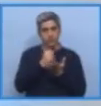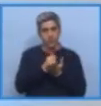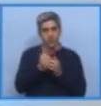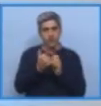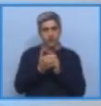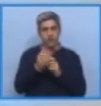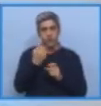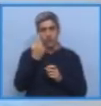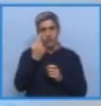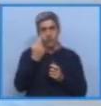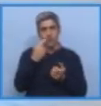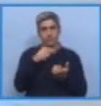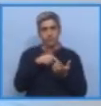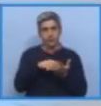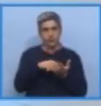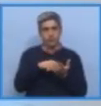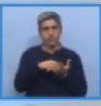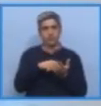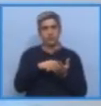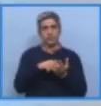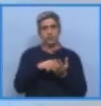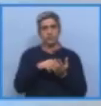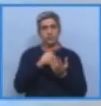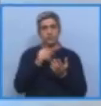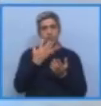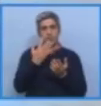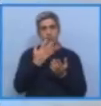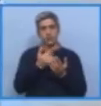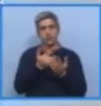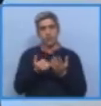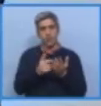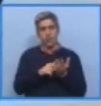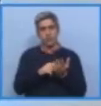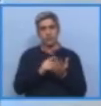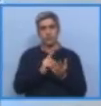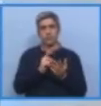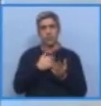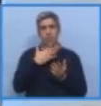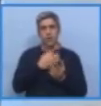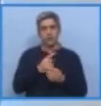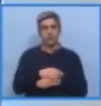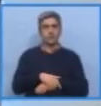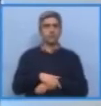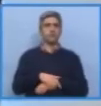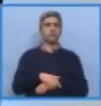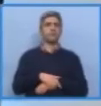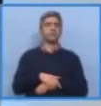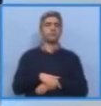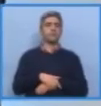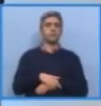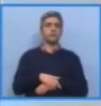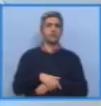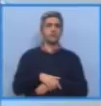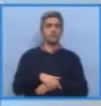meter o dedo no lugar dos cravos e a mão no seu lado, não acreditarei. E aqui aparece-nos um Tomé